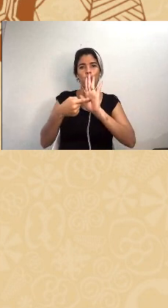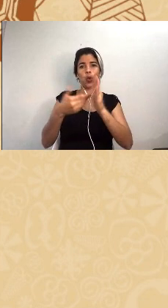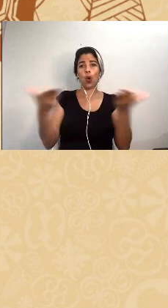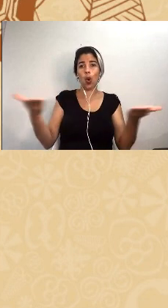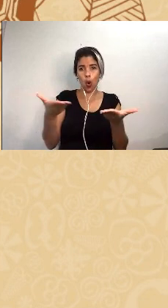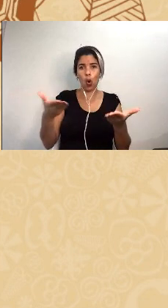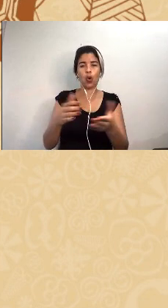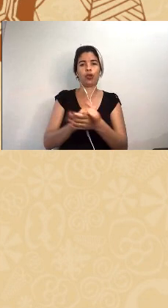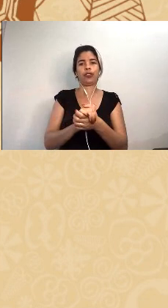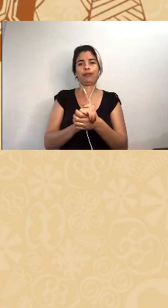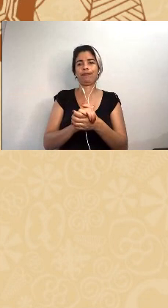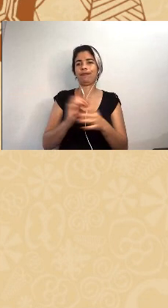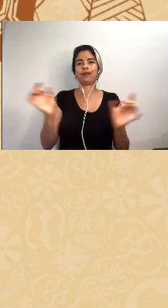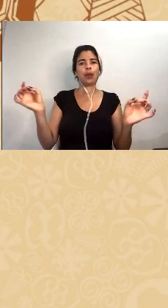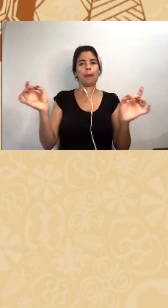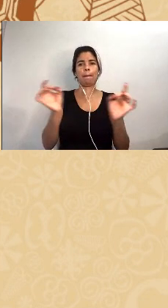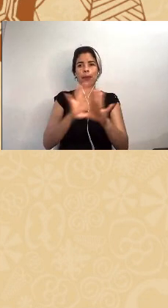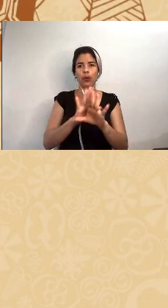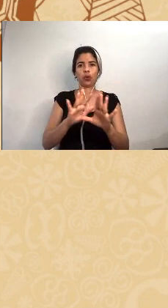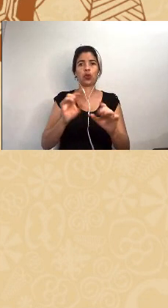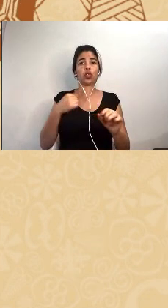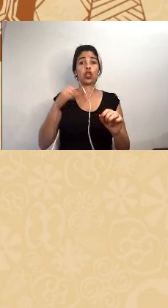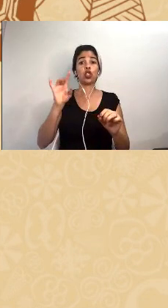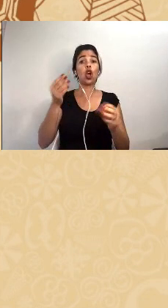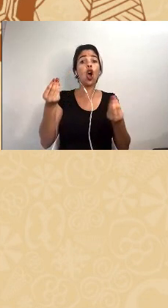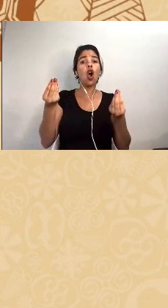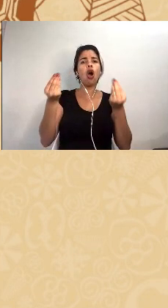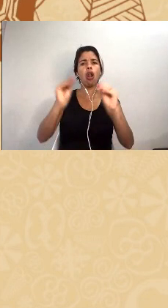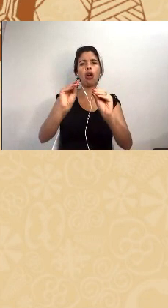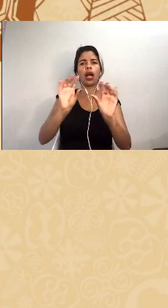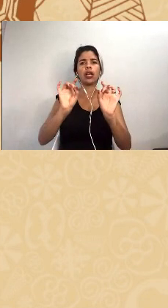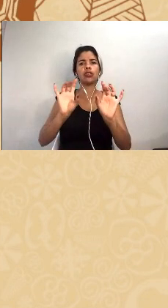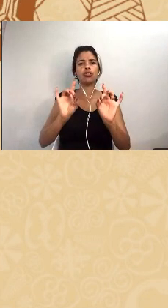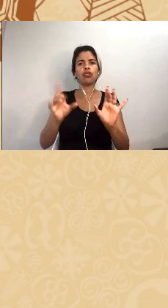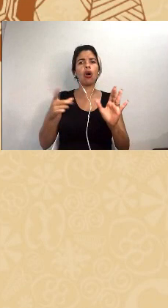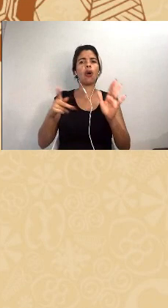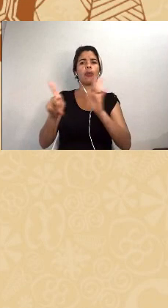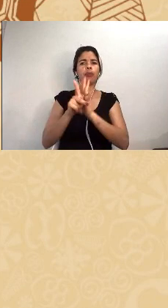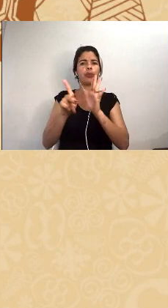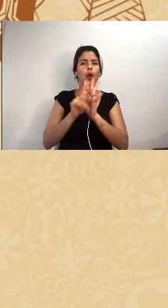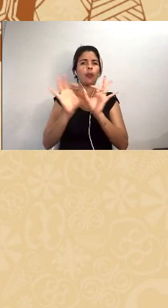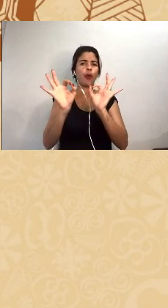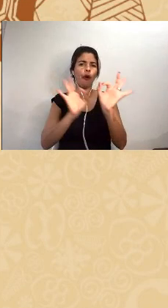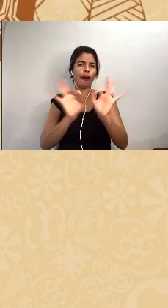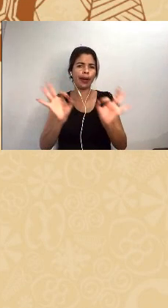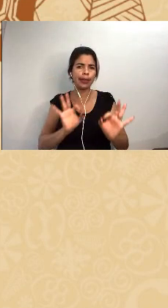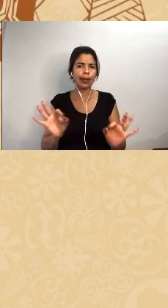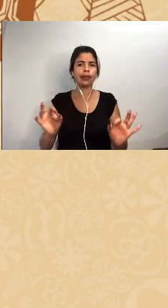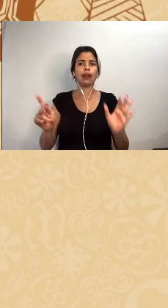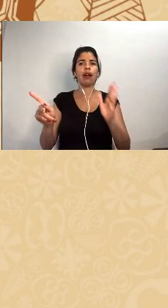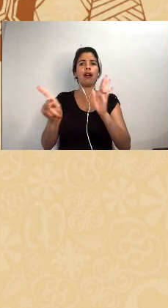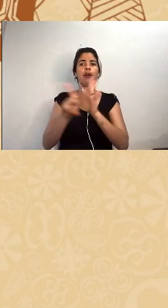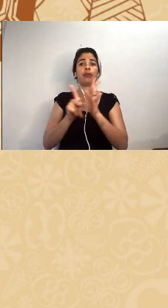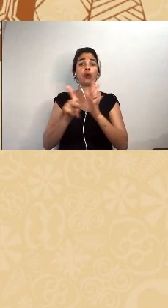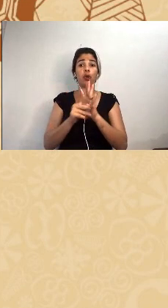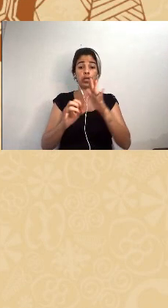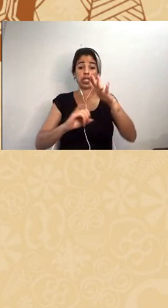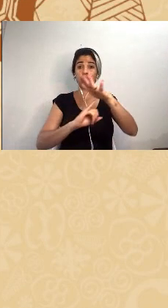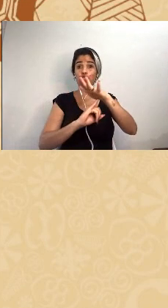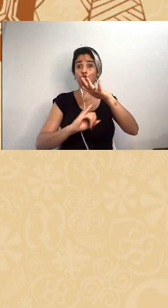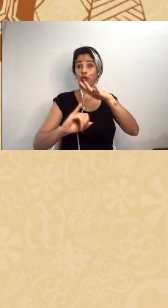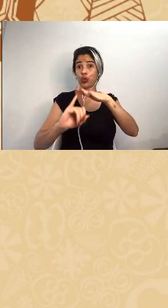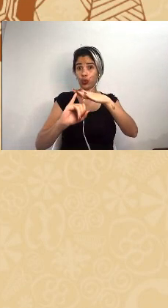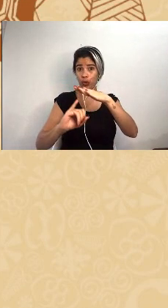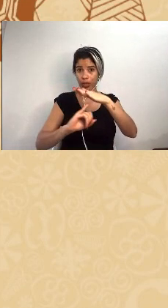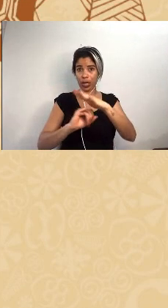Segue, Mari. Então, eu vou colocar aqui uma perspectiva, né, sobre instituições, organizações. Né? As instituições, né,